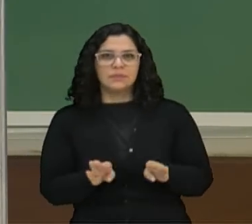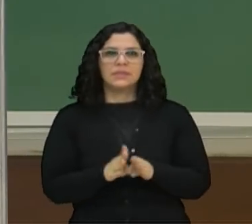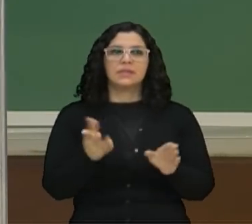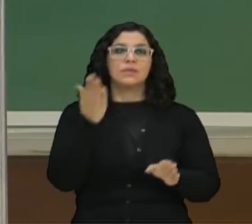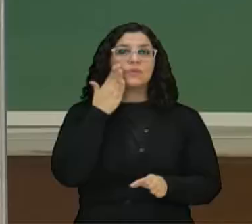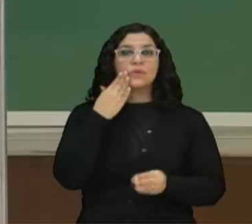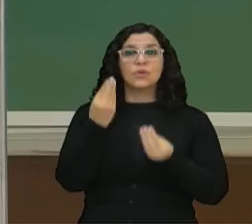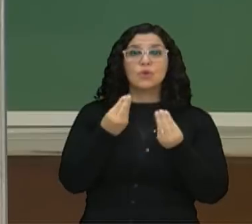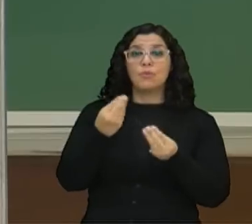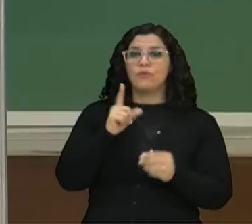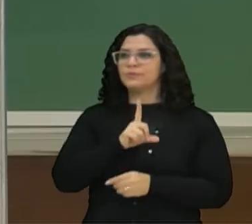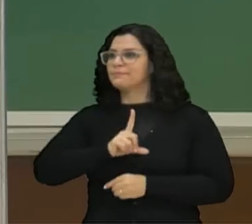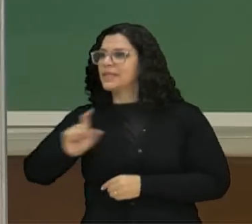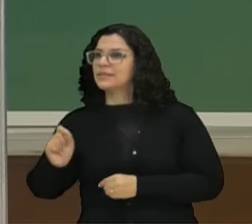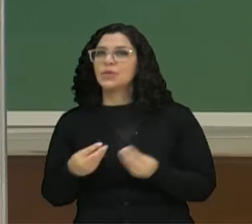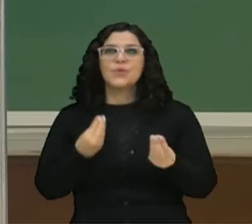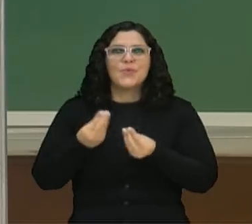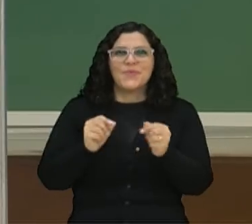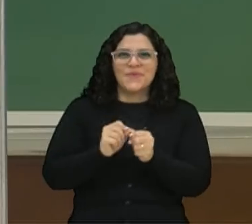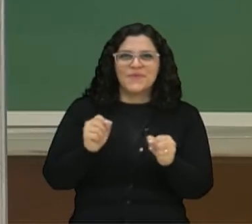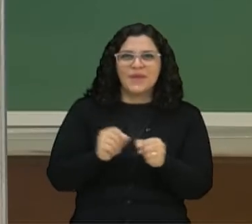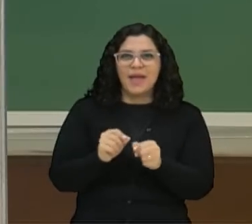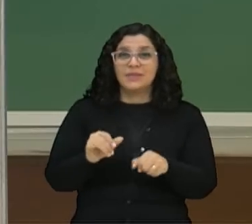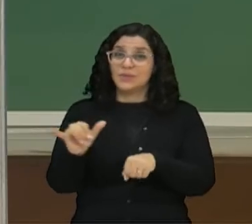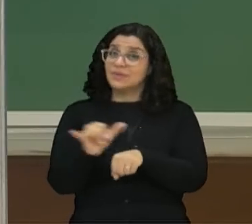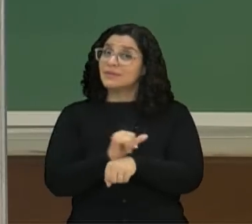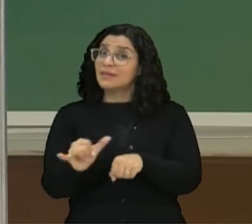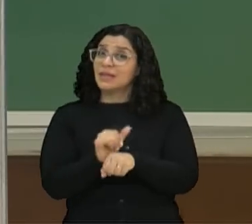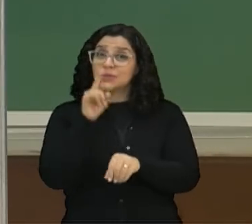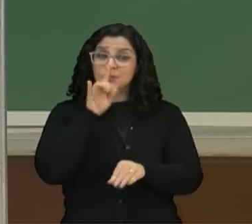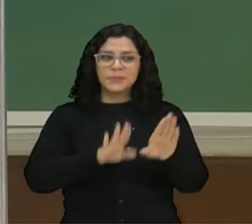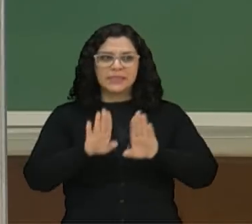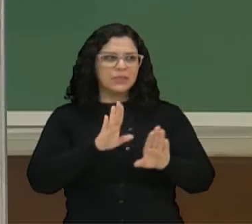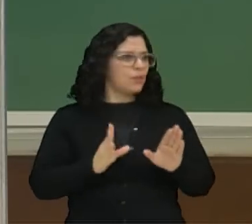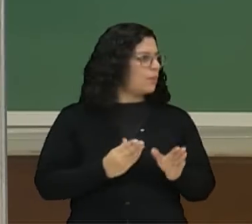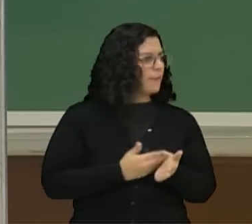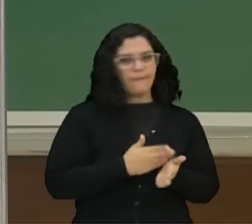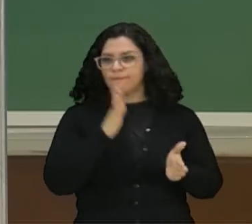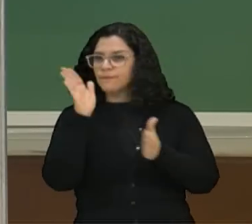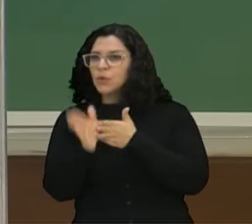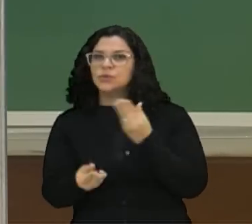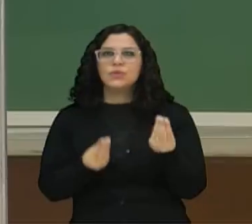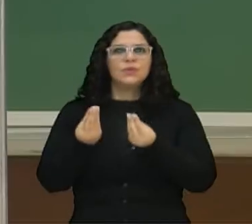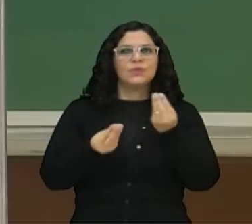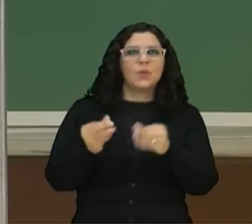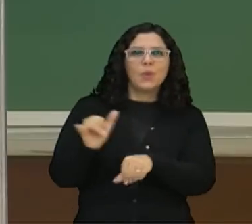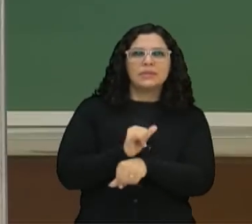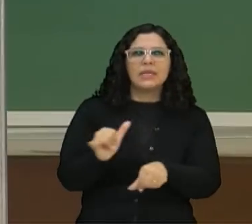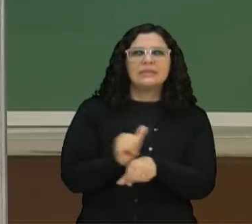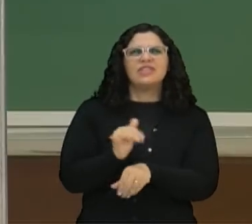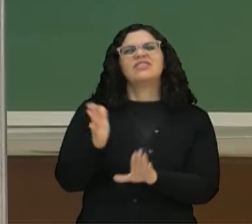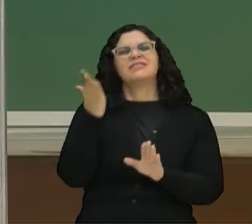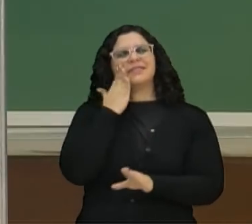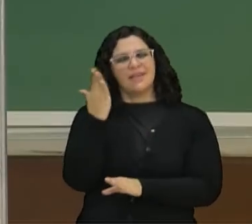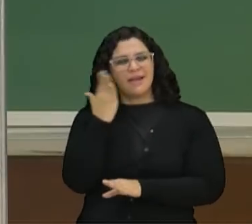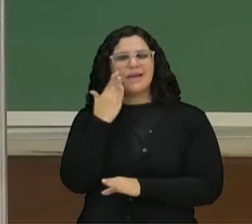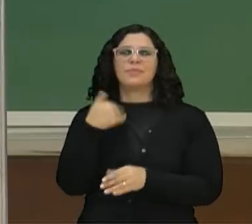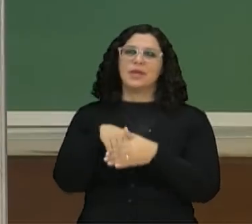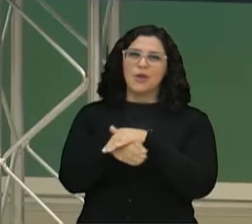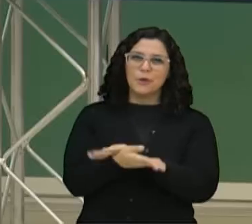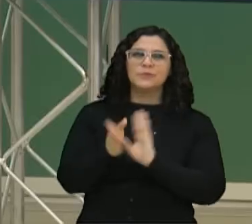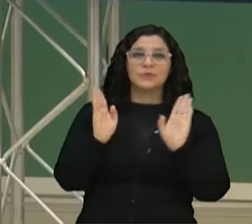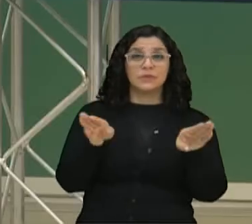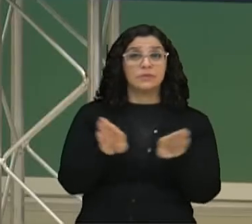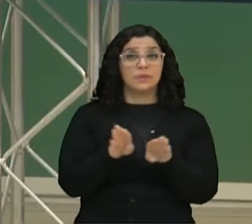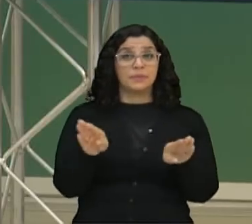posso fazer para sair daqui, né? Uma situação de risco, né? Você já tem essa estratégia, você já tem isso desenvolvido, né?